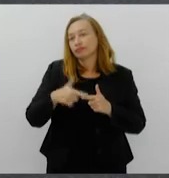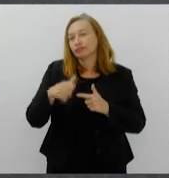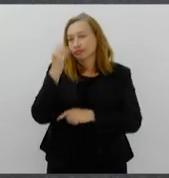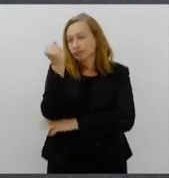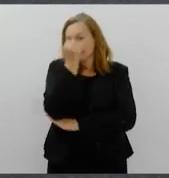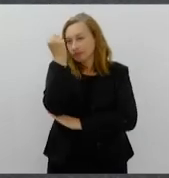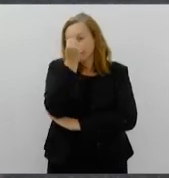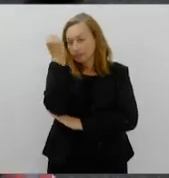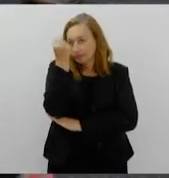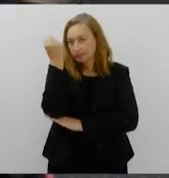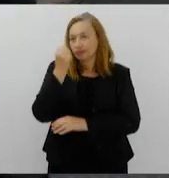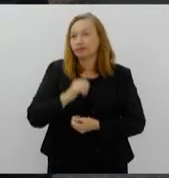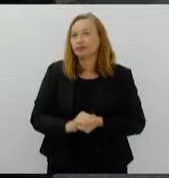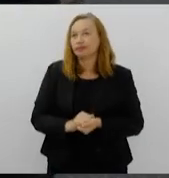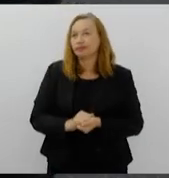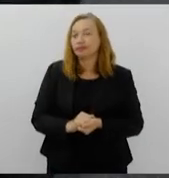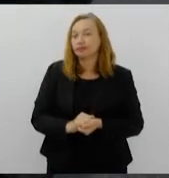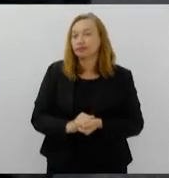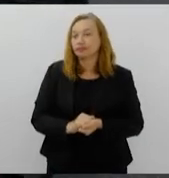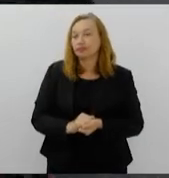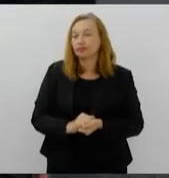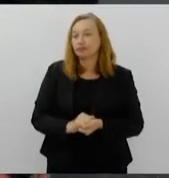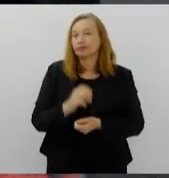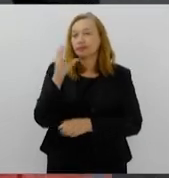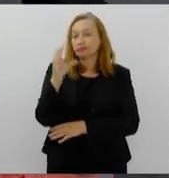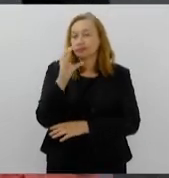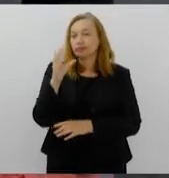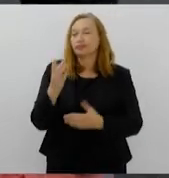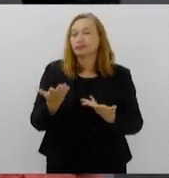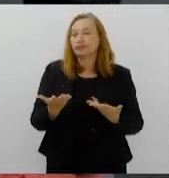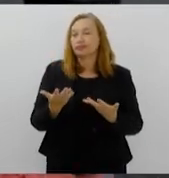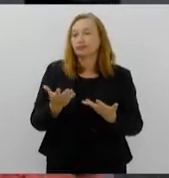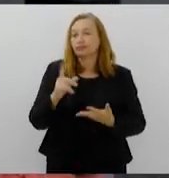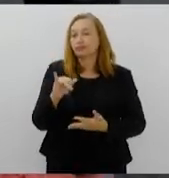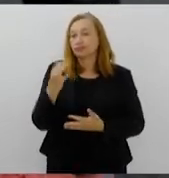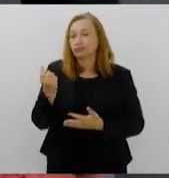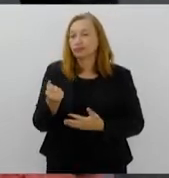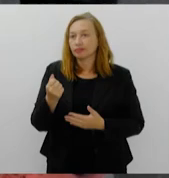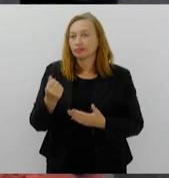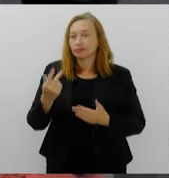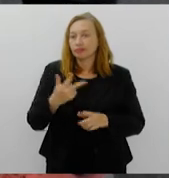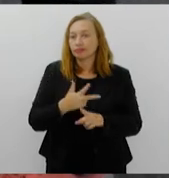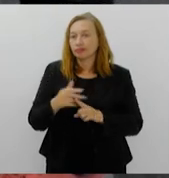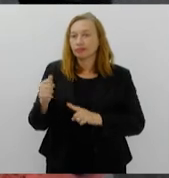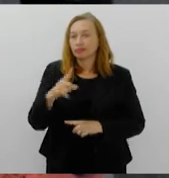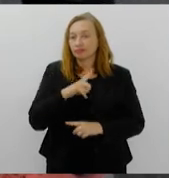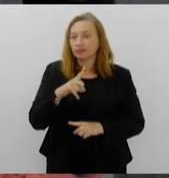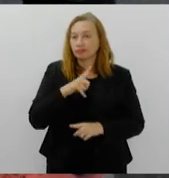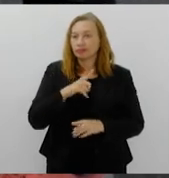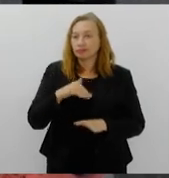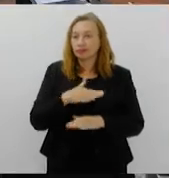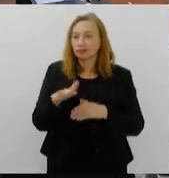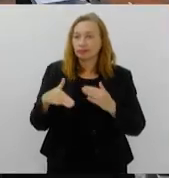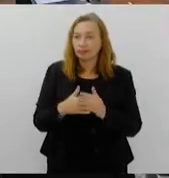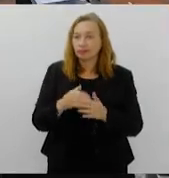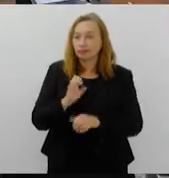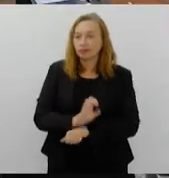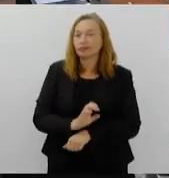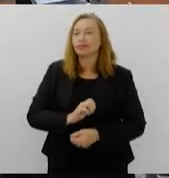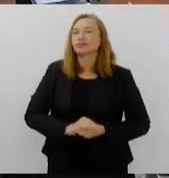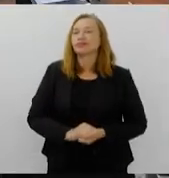de negacionismo da ciência. Então, uma campanha como essa, eu acho que o Estado tem de ganhar como um todo. Obrigada, presidente. De